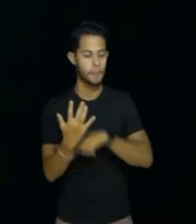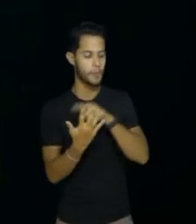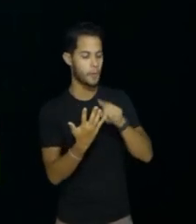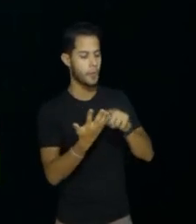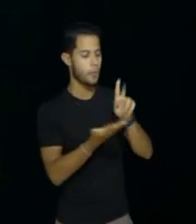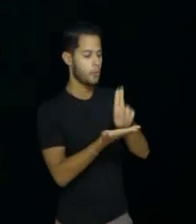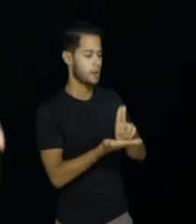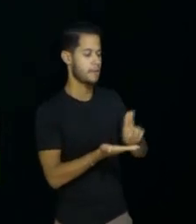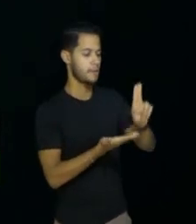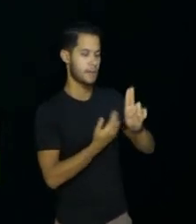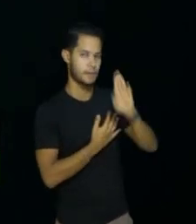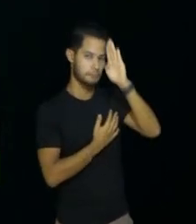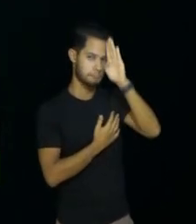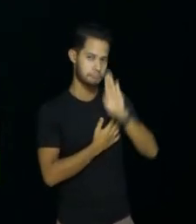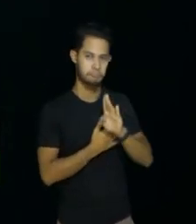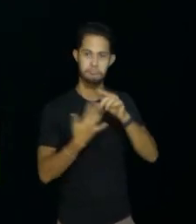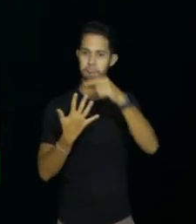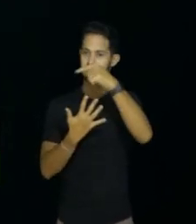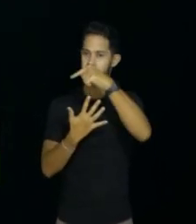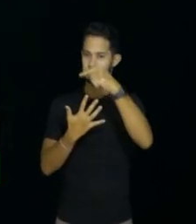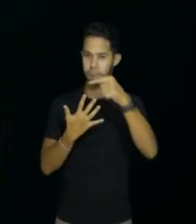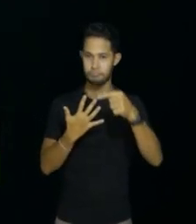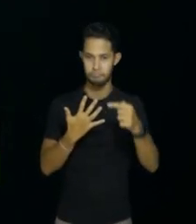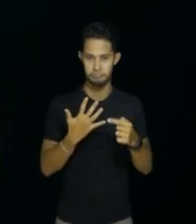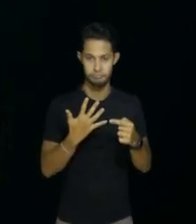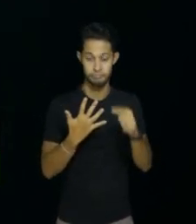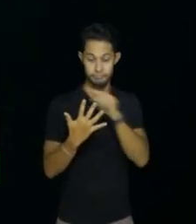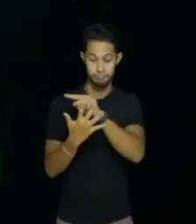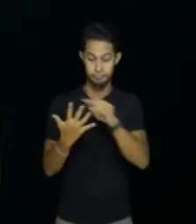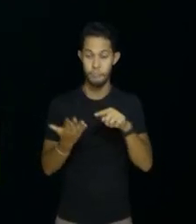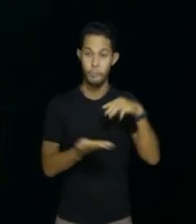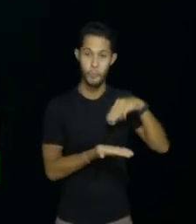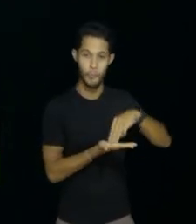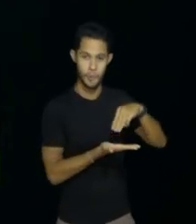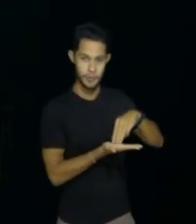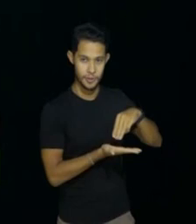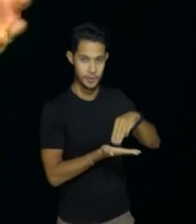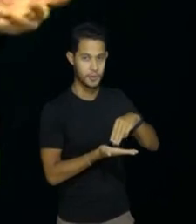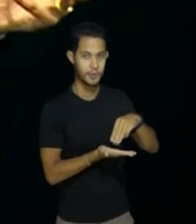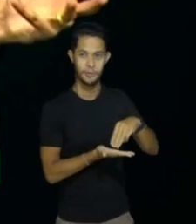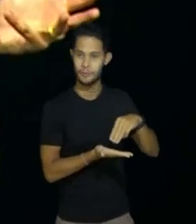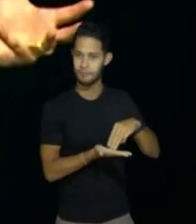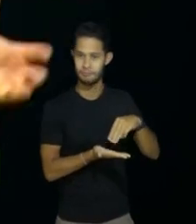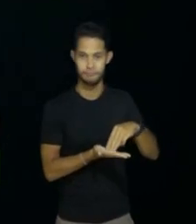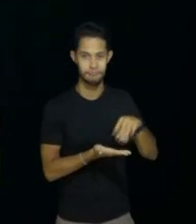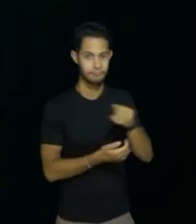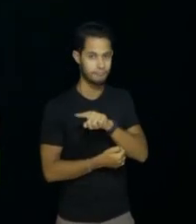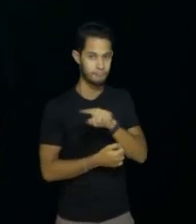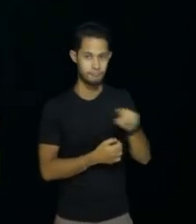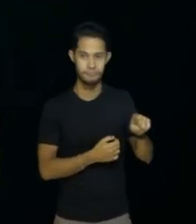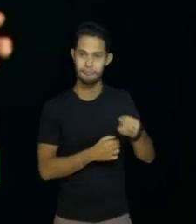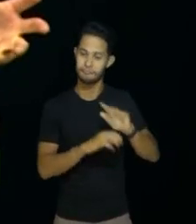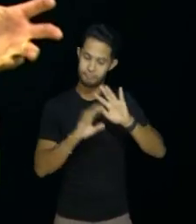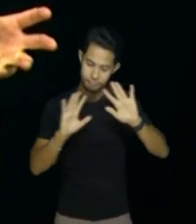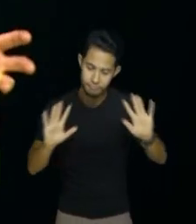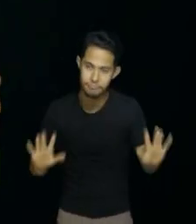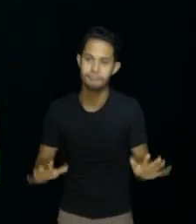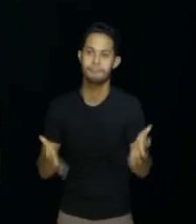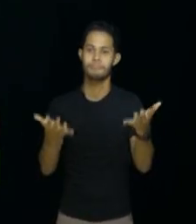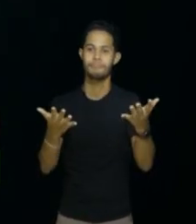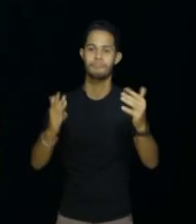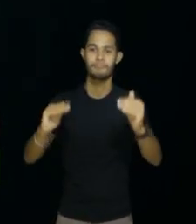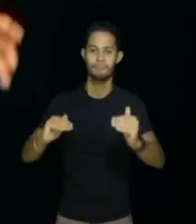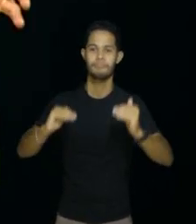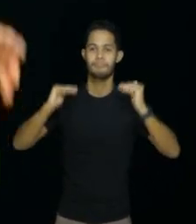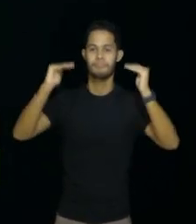aqui, deputado Emerson, que coordena a nossa bancada de deputados do Vale do Itajaí, enaltecer a nossa Assembleia, a nossa